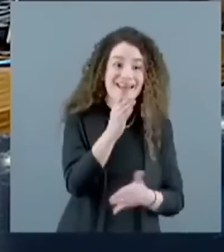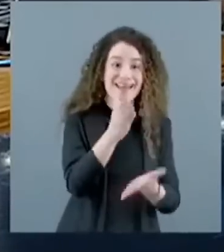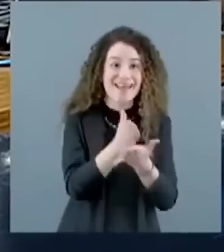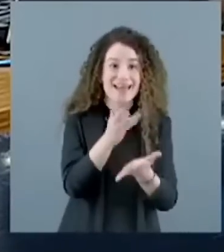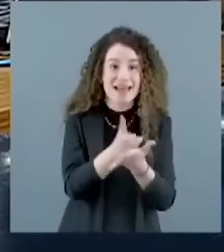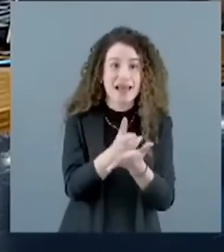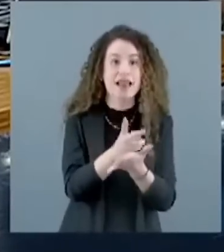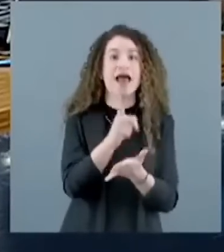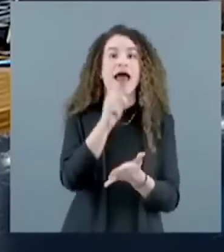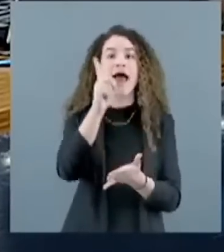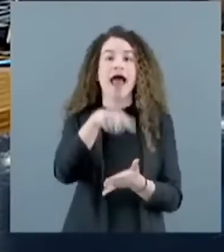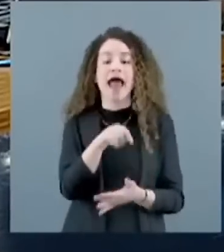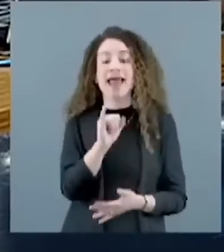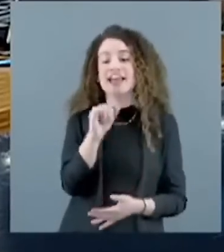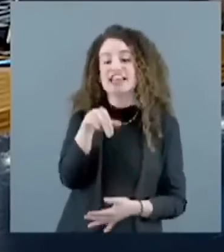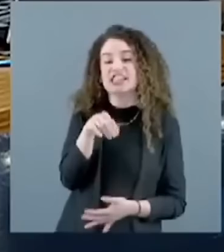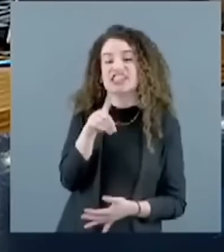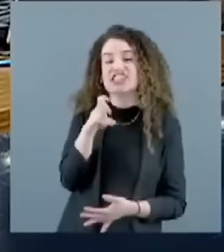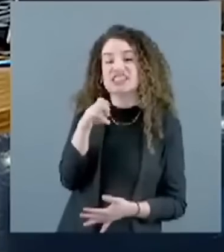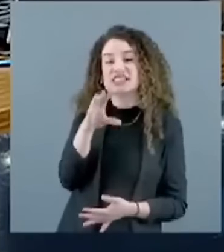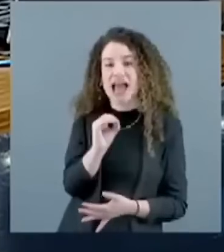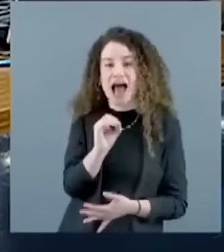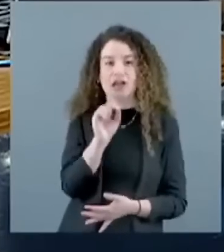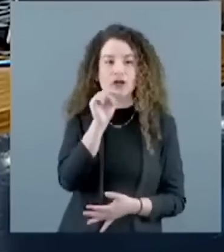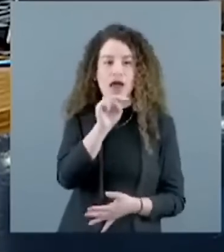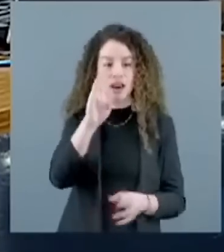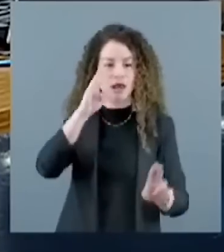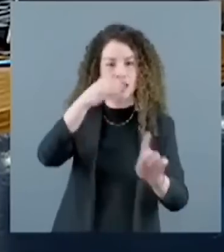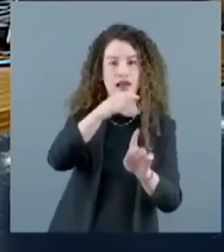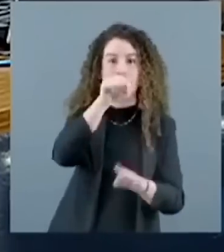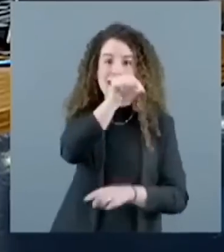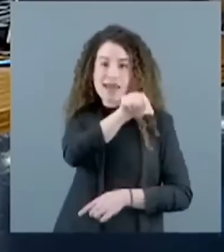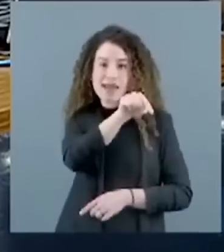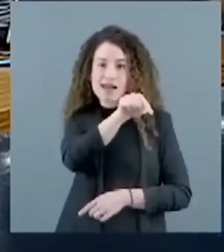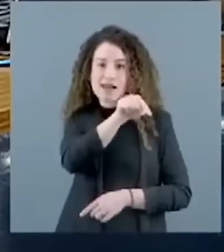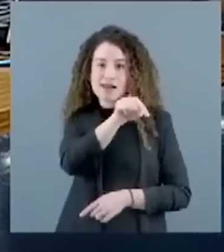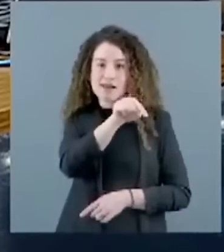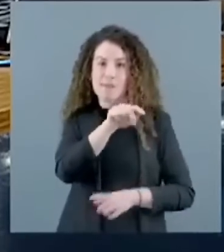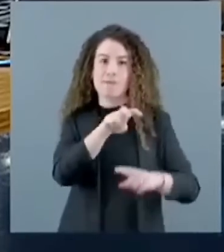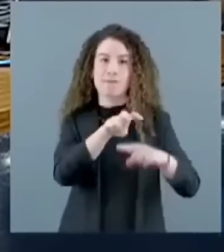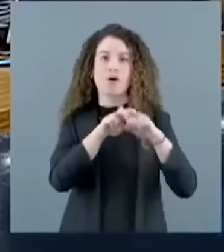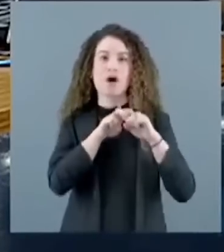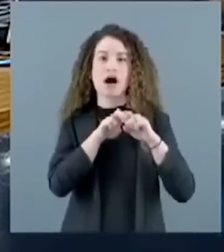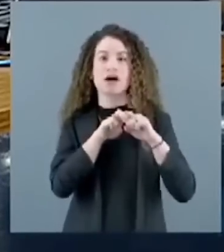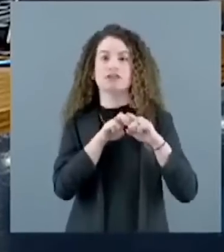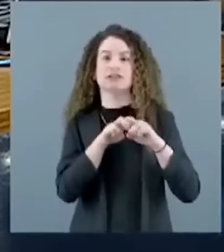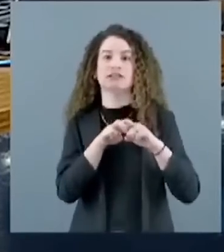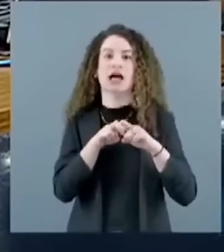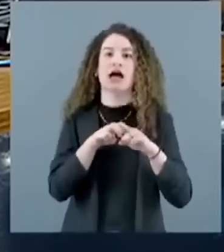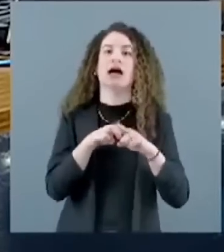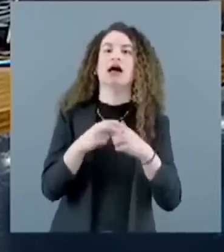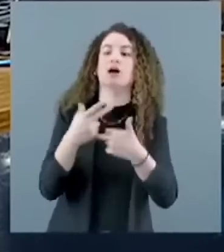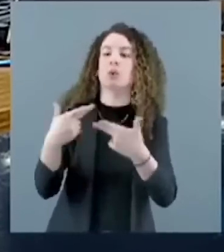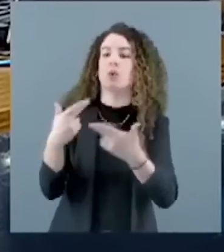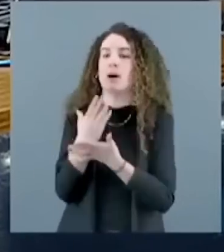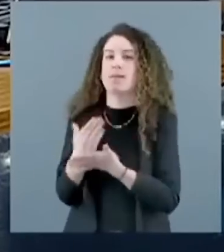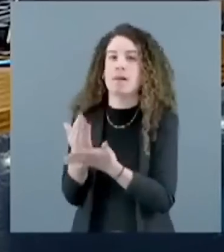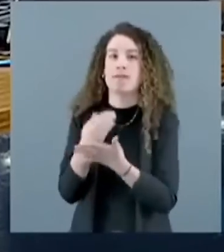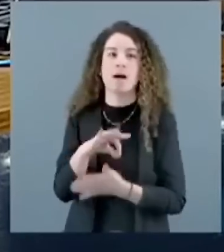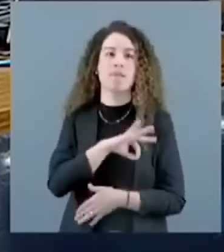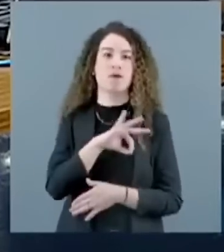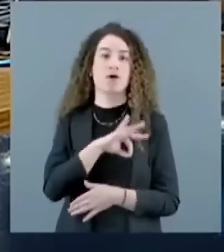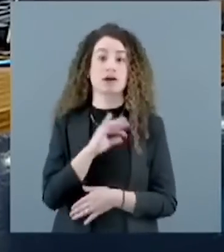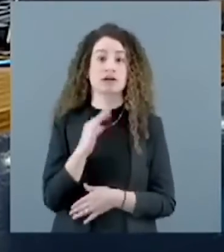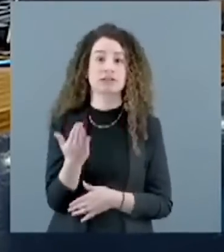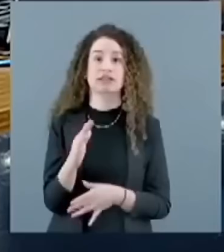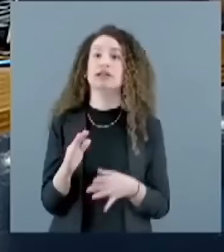ou melhor, indiciado já por provas da Polícia Federal. Aqui há a narração de tudo aquilo que é considerado